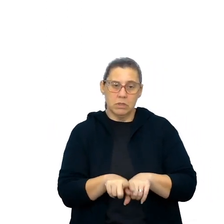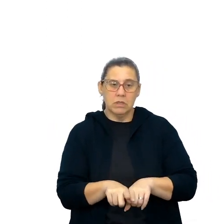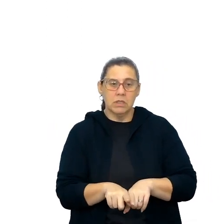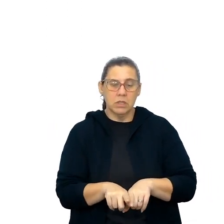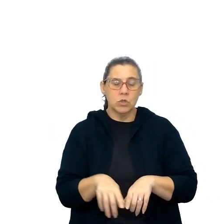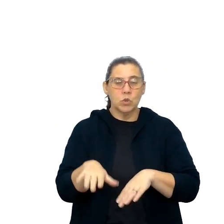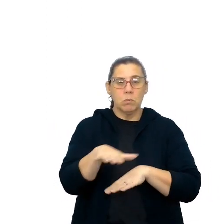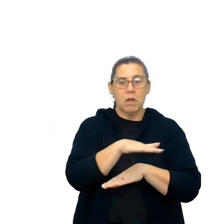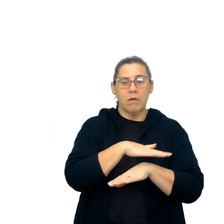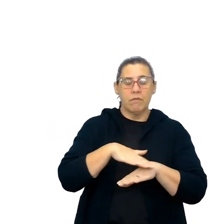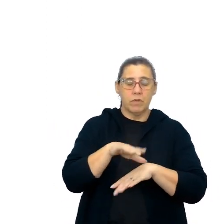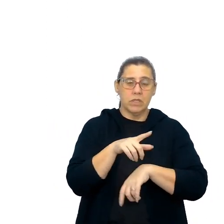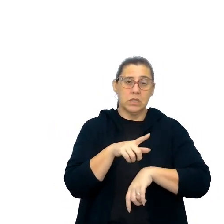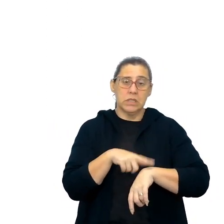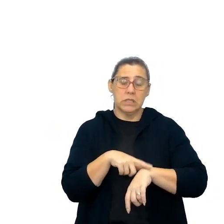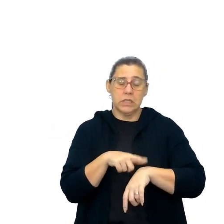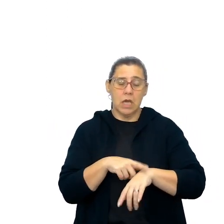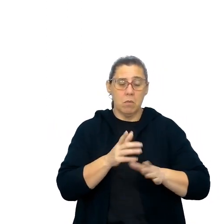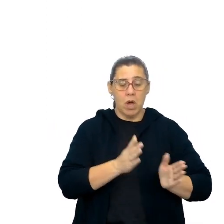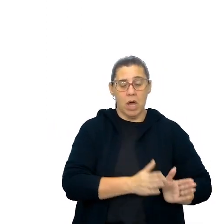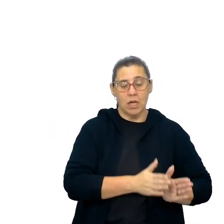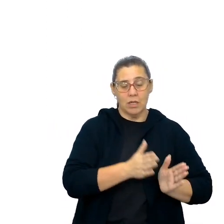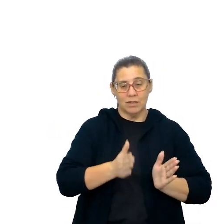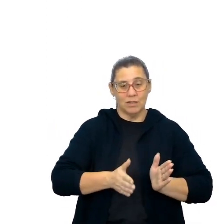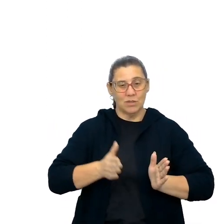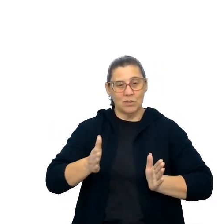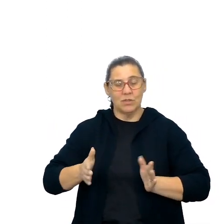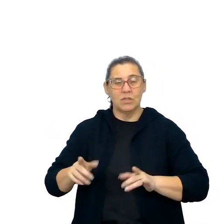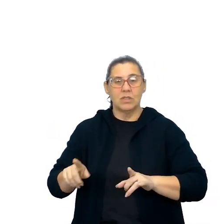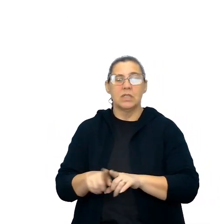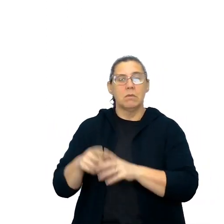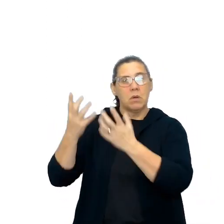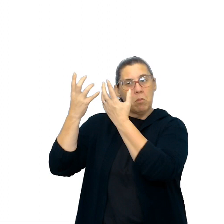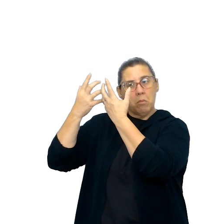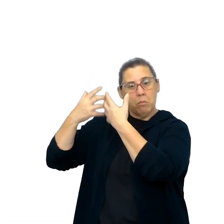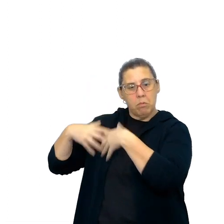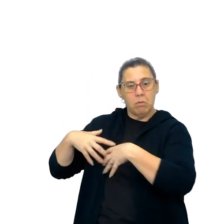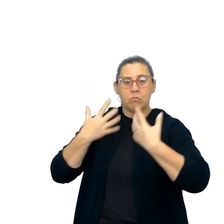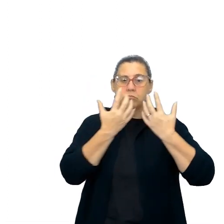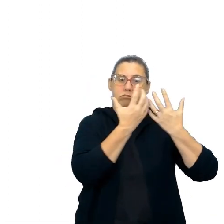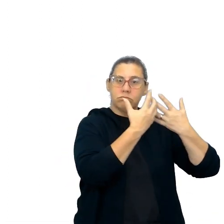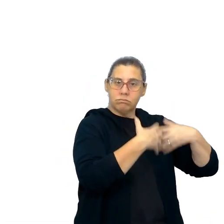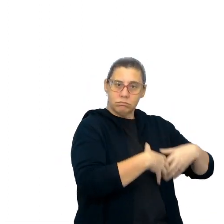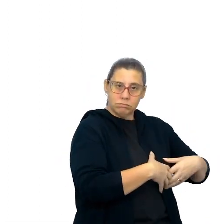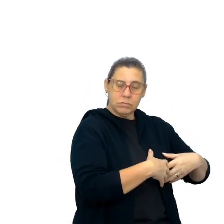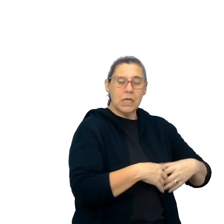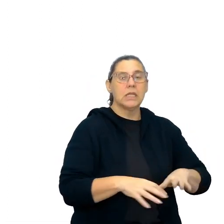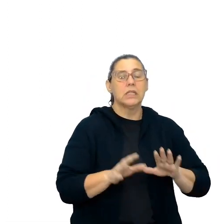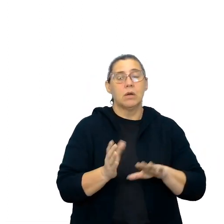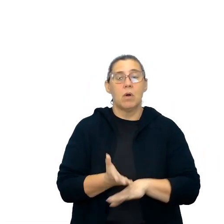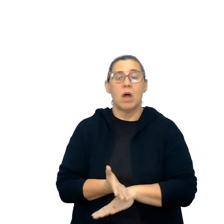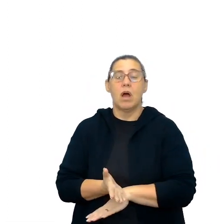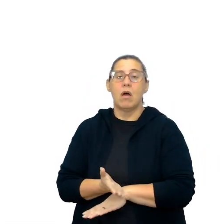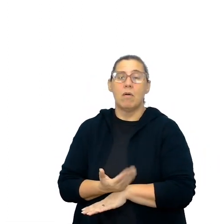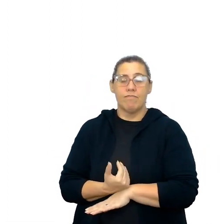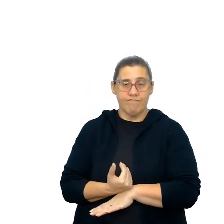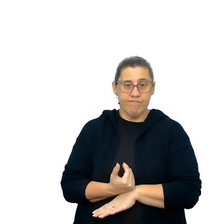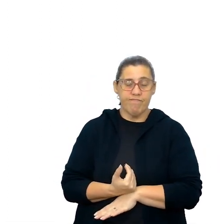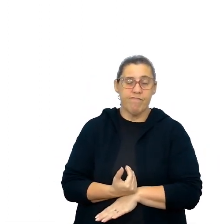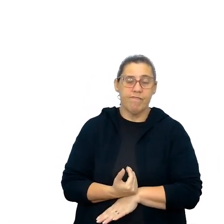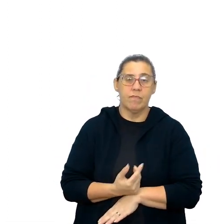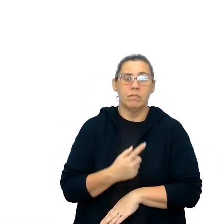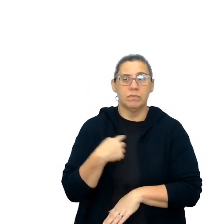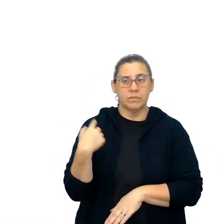raciocínio temporal, a sucessão e o raciocínio duplo. Bom, antes de